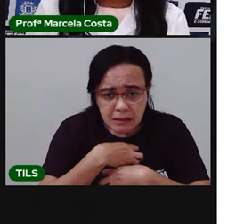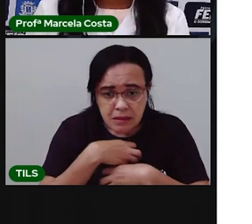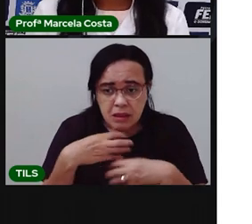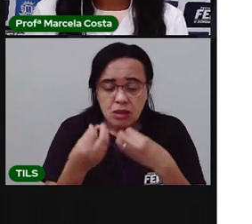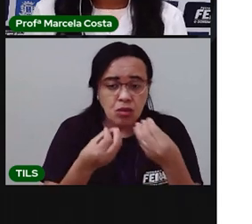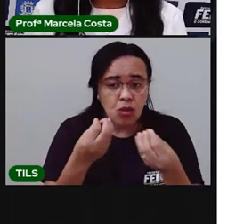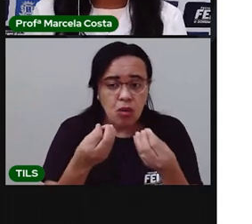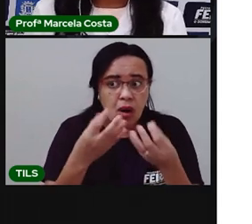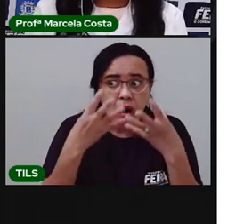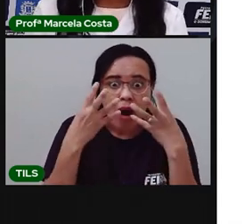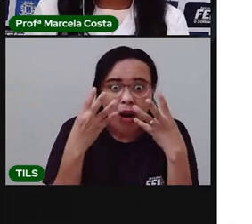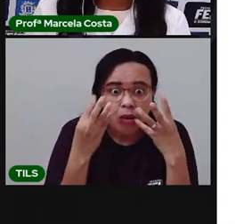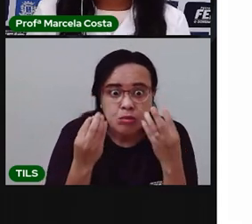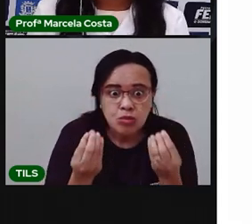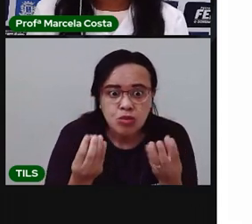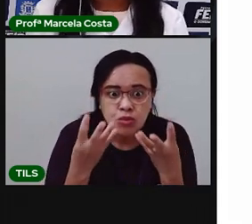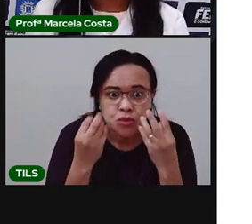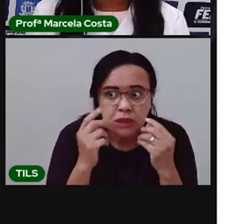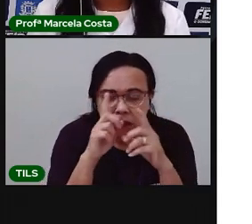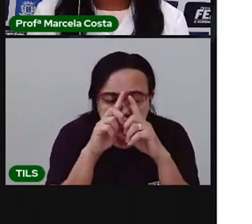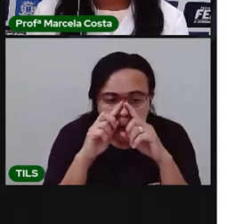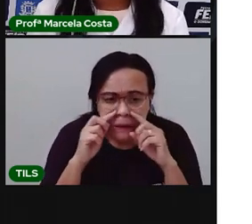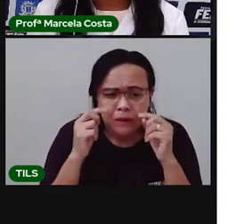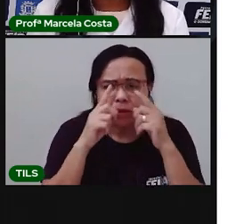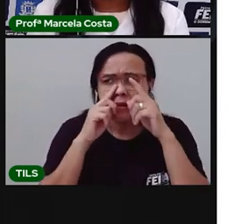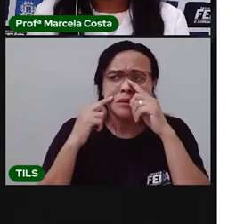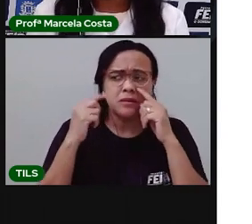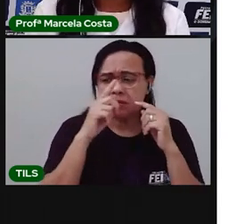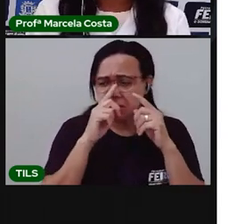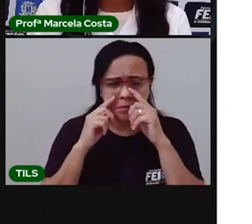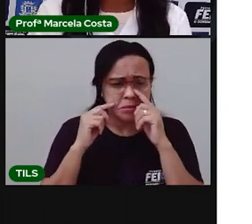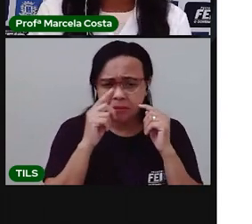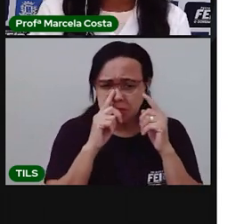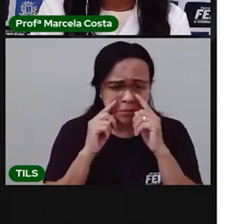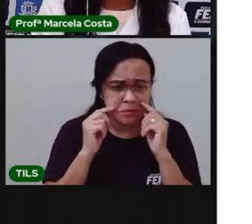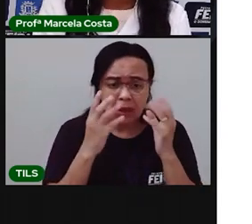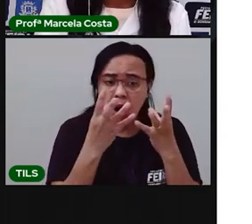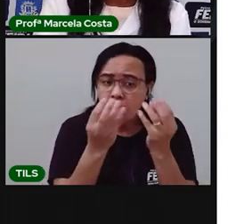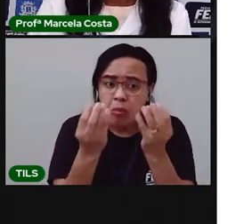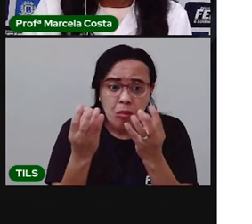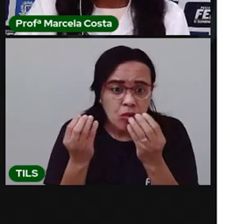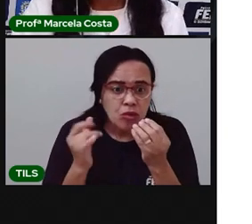E está muito triste, né? Está chorando muito, então está muito triste.